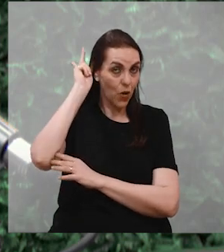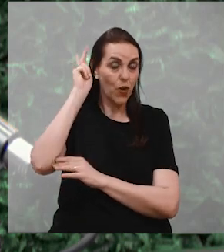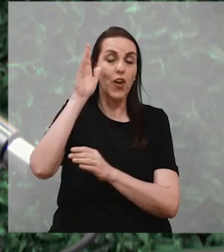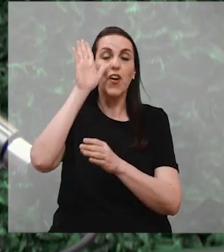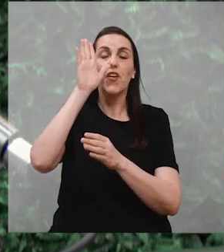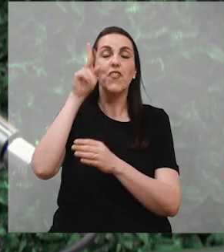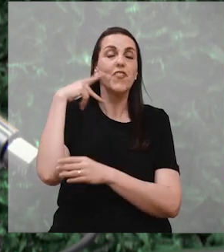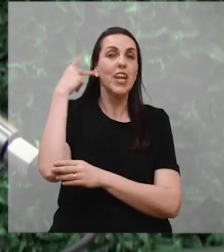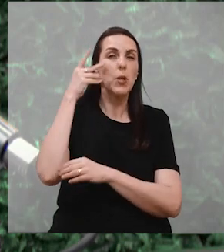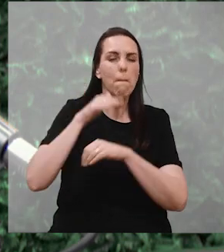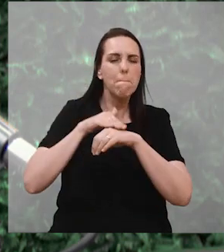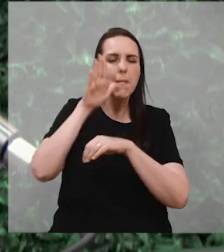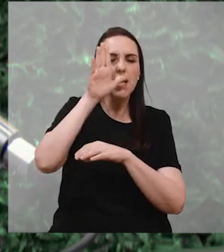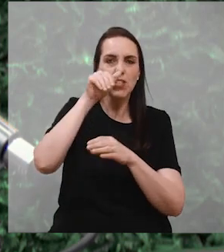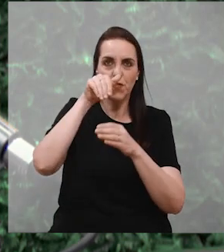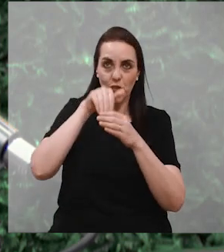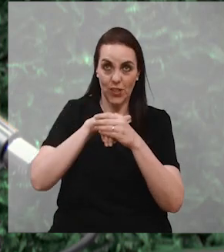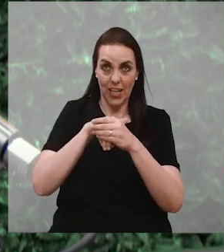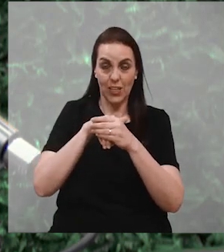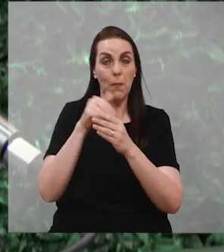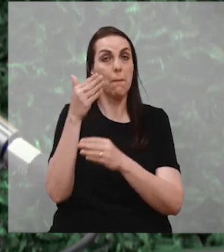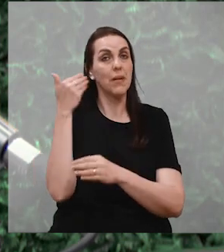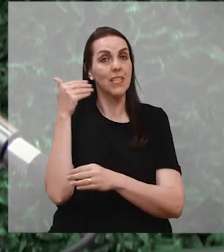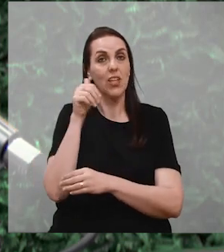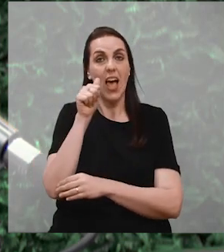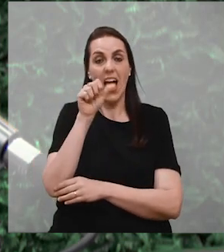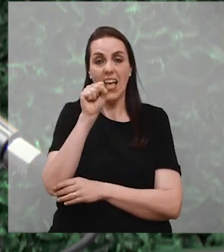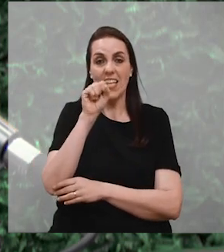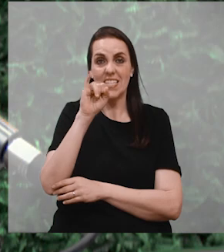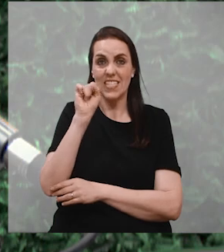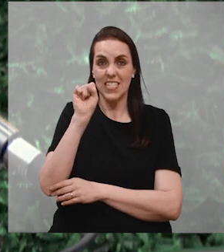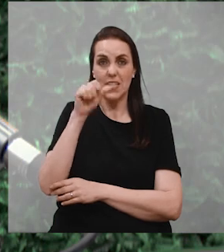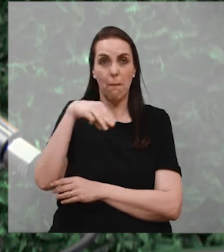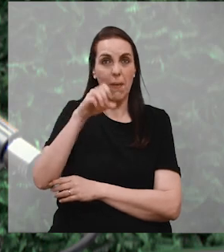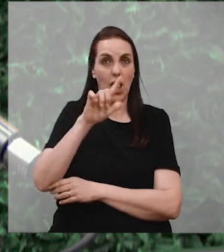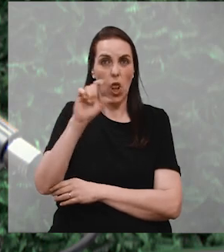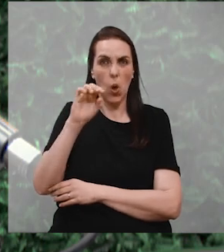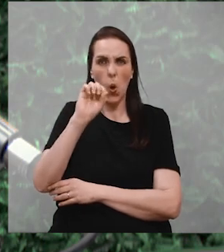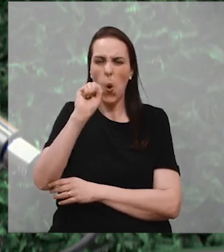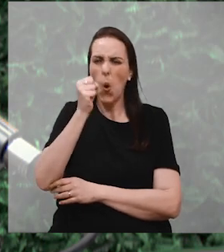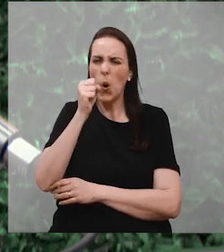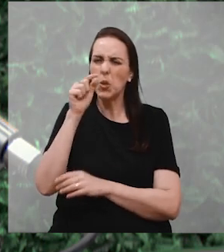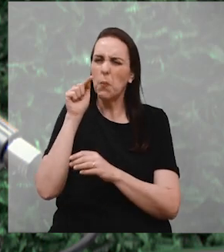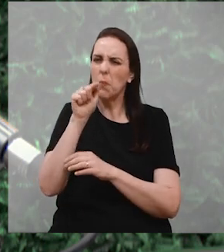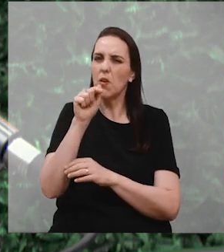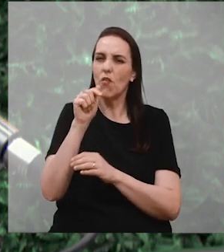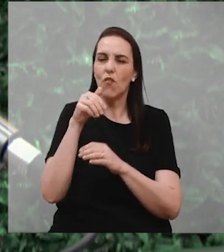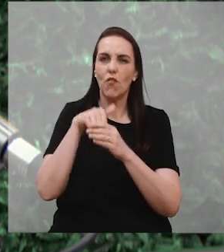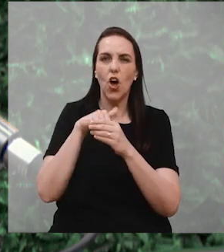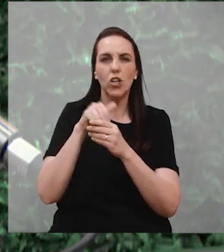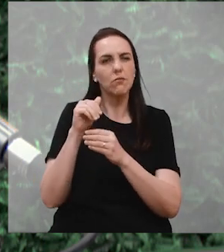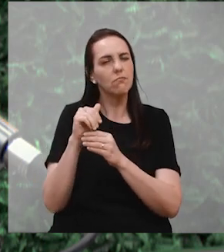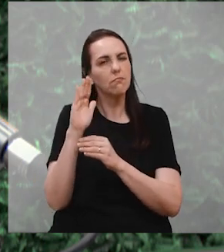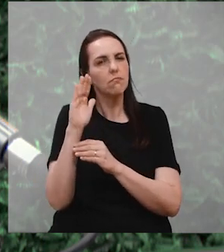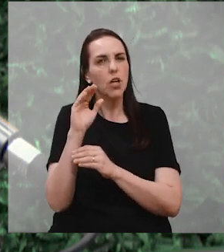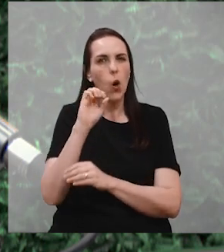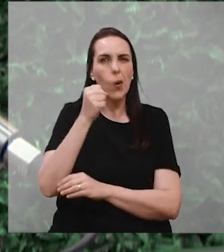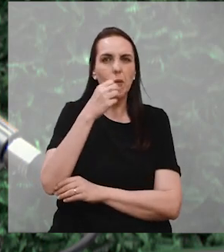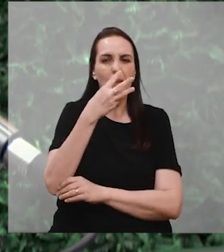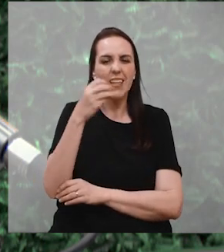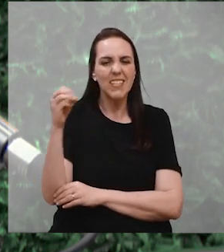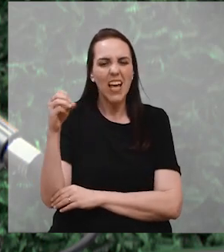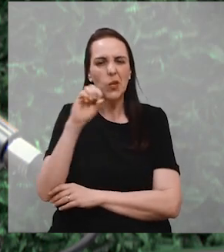votado. Até então, o mais votado era o Assis Melo, com 8.000 Um pouquinho mais de 8.000. 8.300